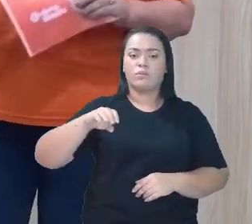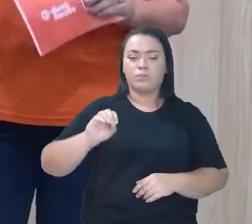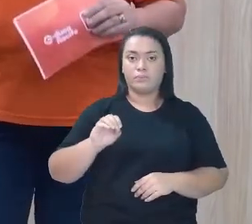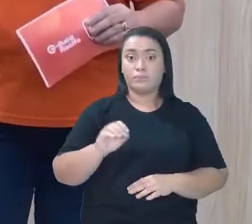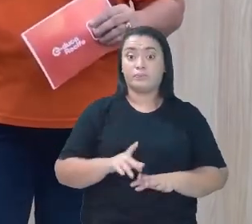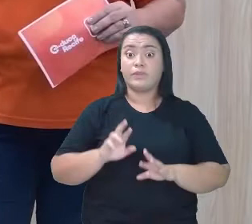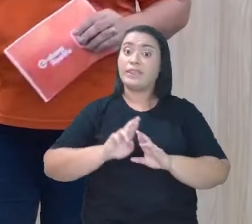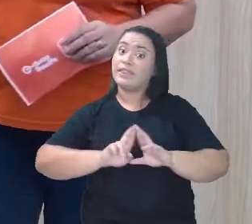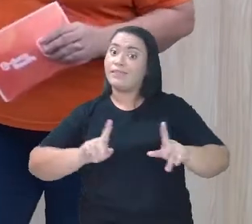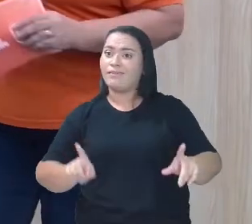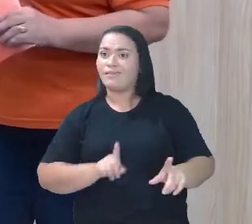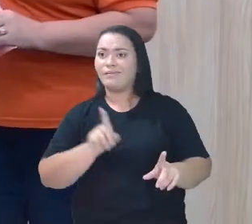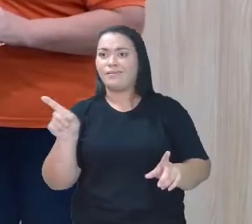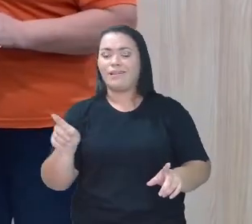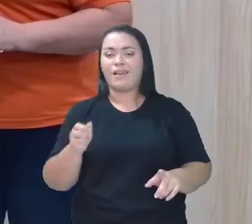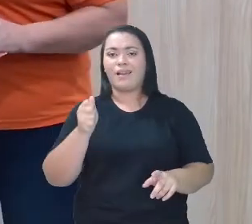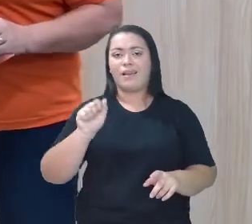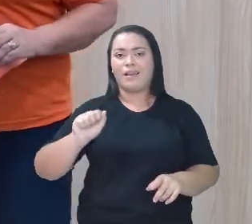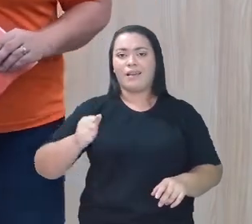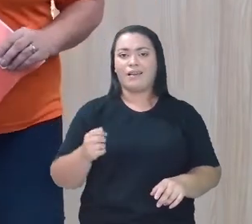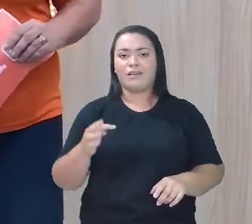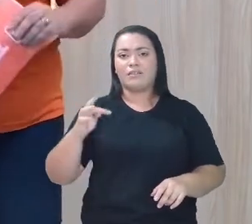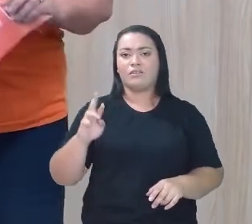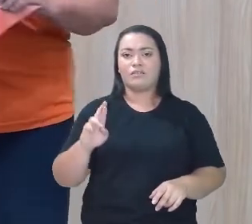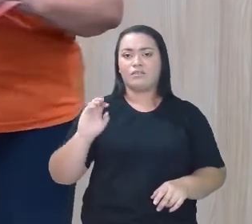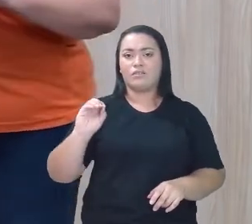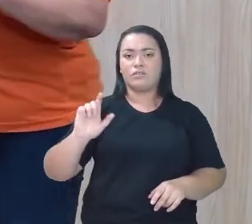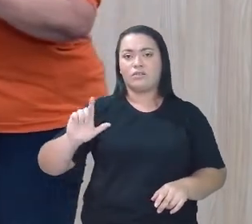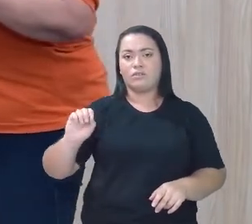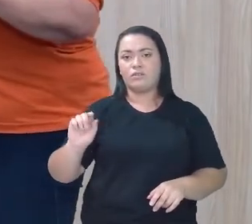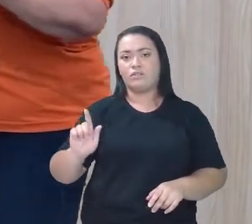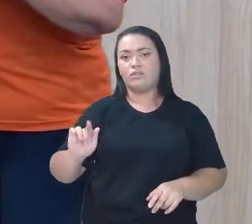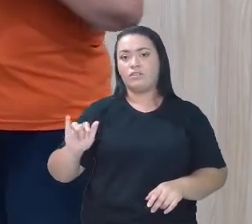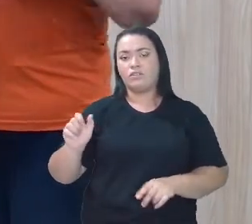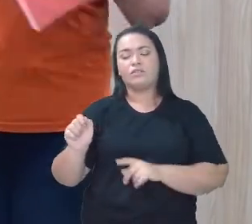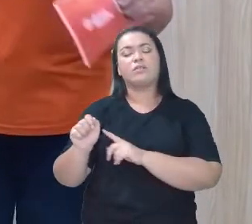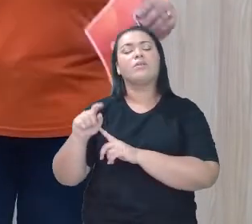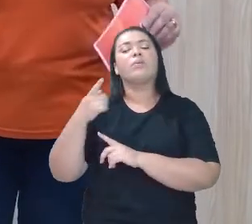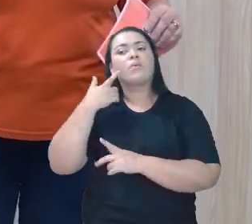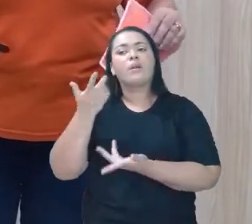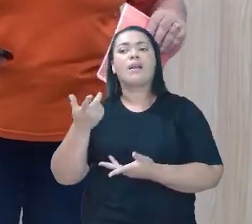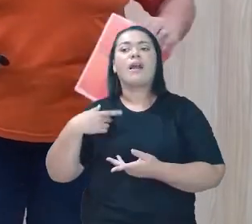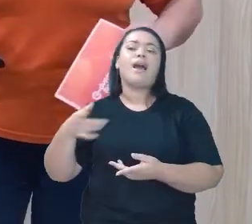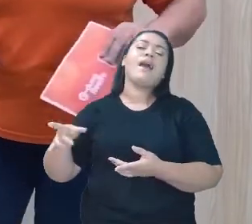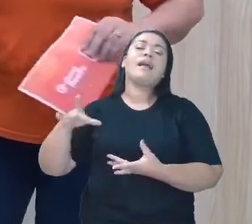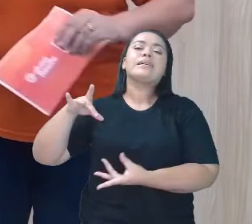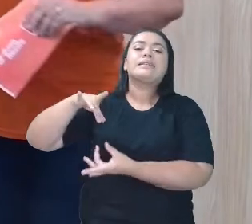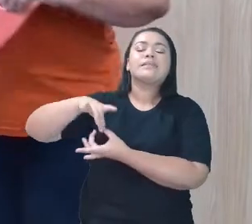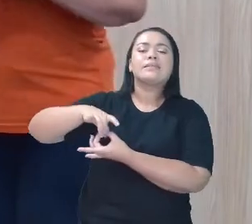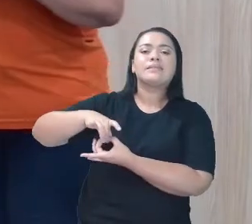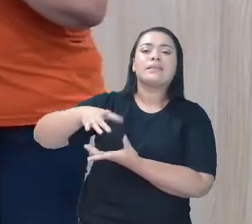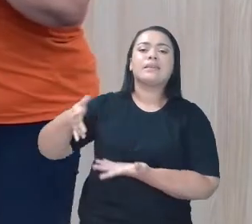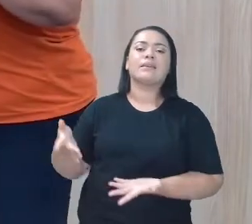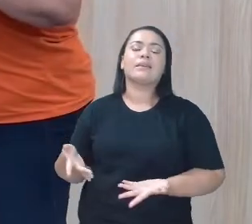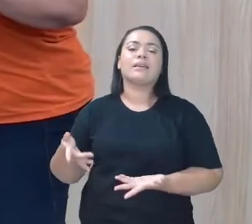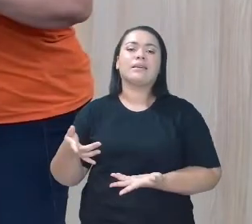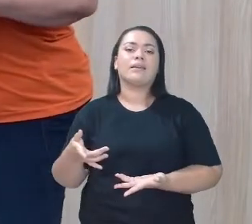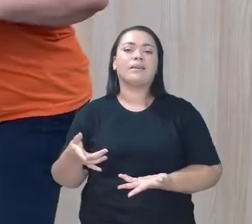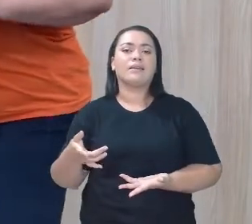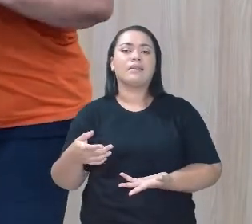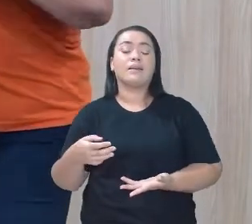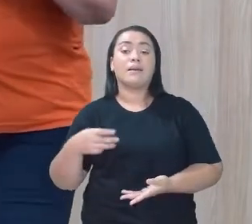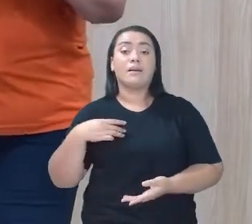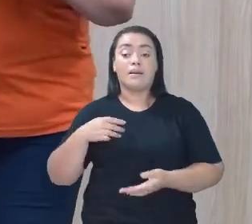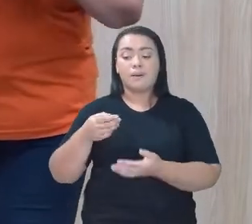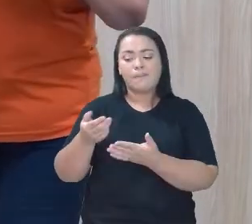a astrologia está ligado mais a essa questão aí, olha, do horóscopo, né, dos mapas